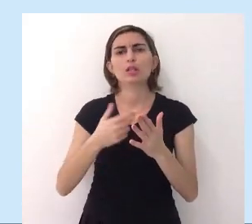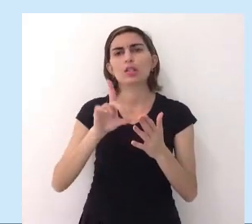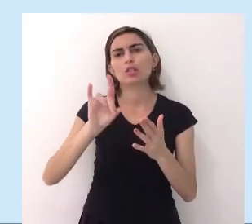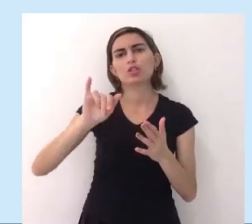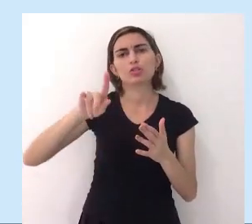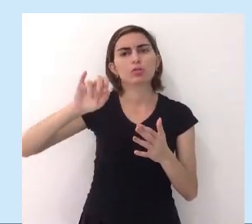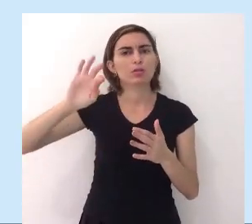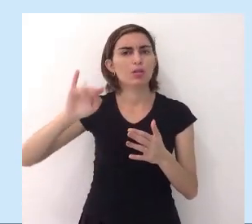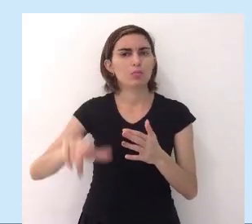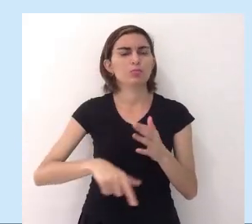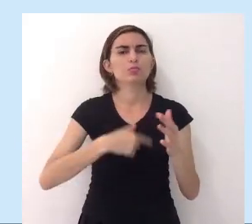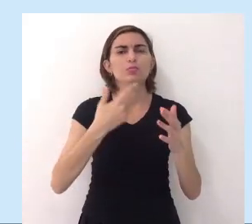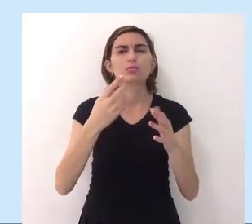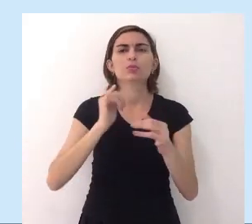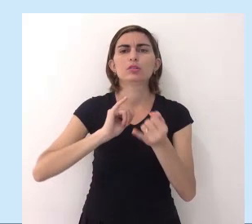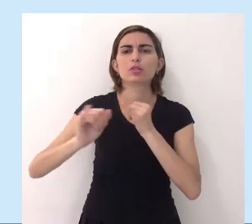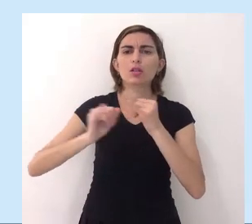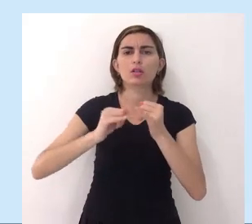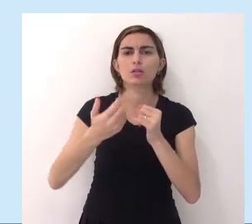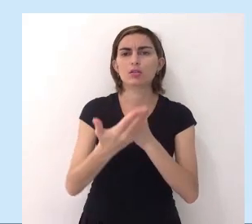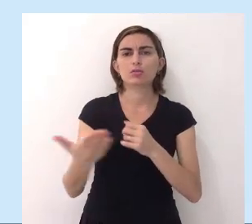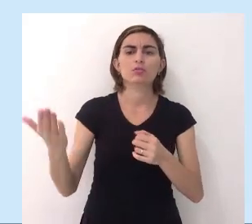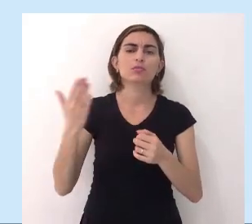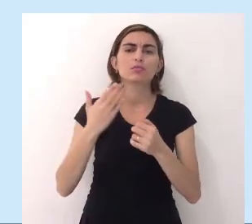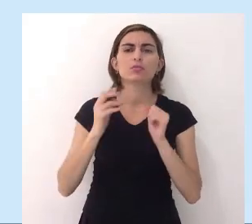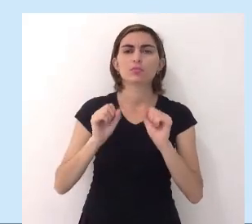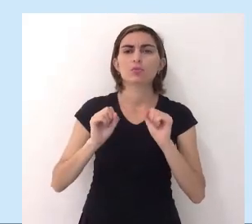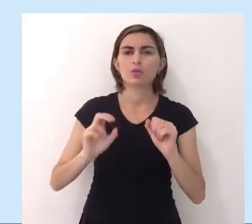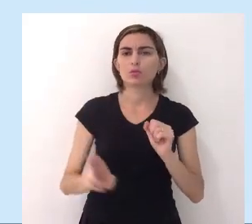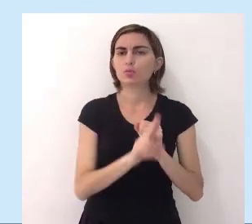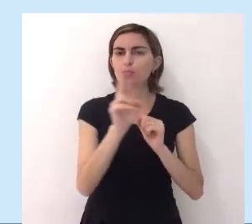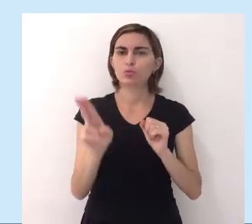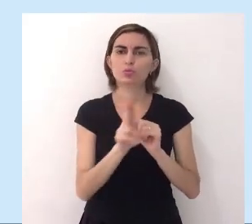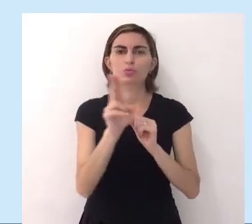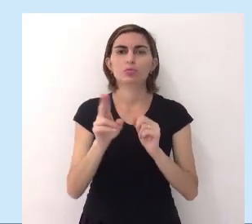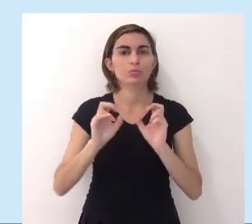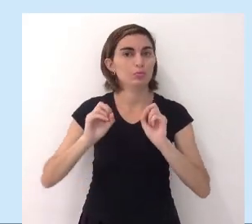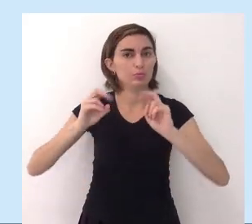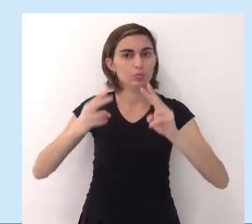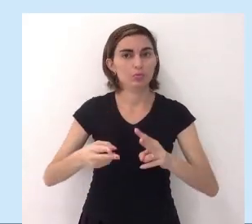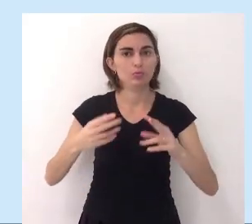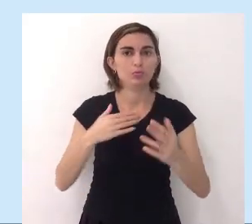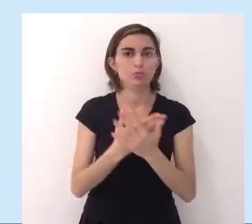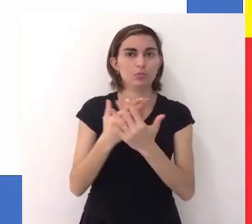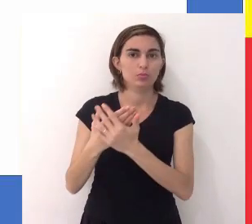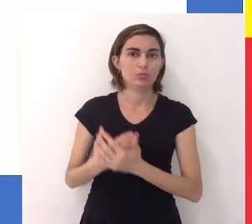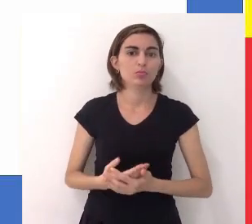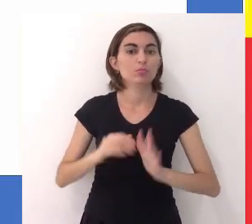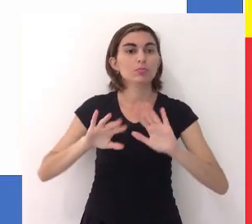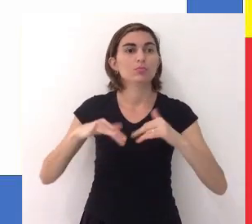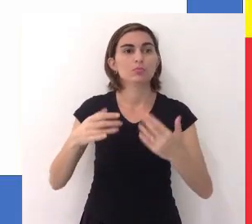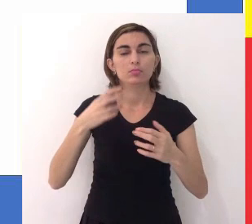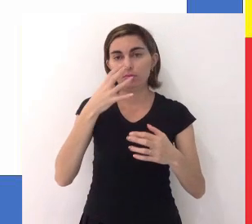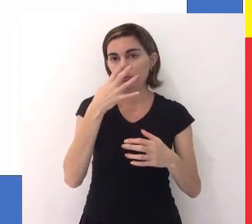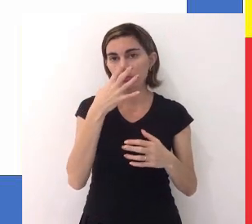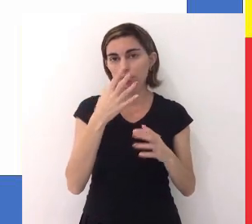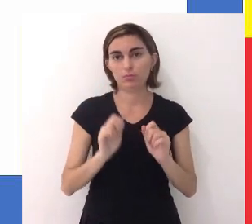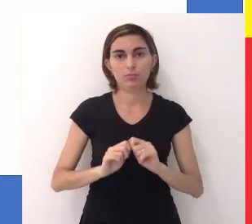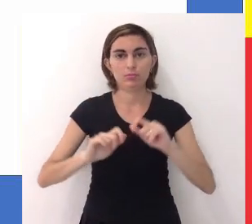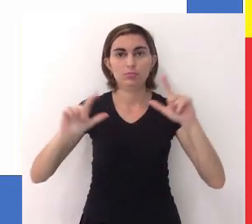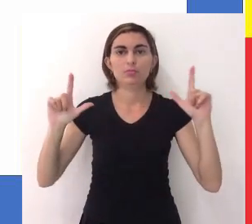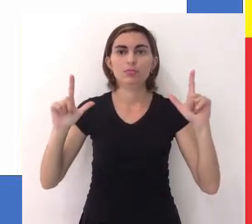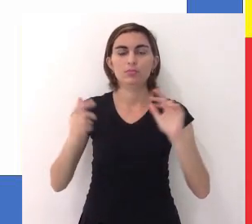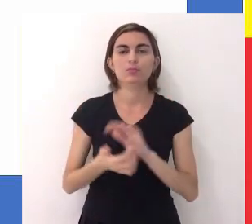recurso digital que com o auxílio da internet vocês podem utilizá-los, ok? Vamos à aula. Então, gente, acompanha na tela,